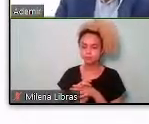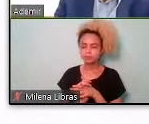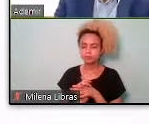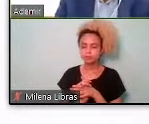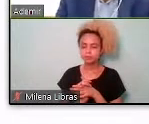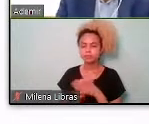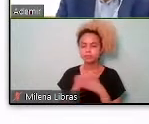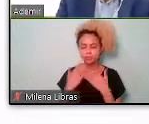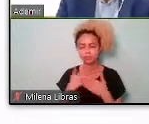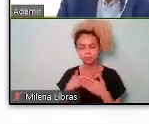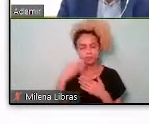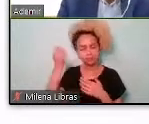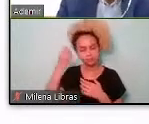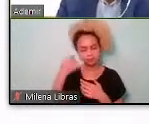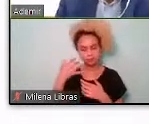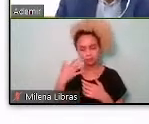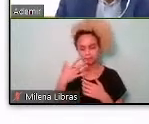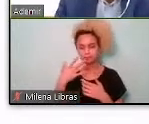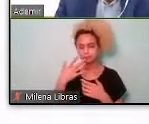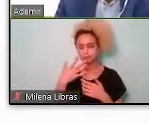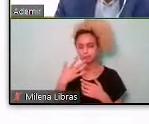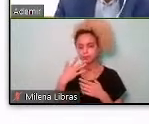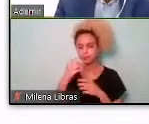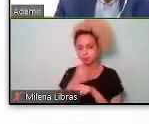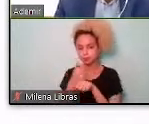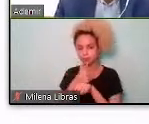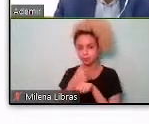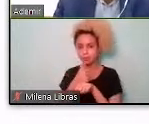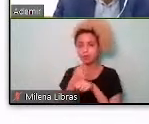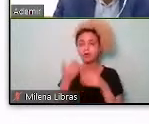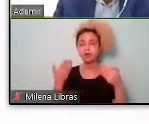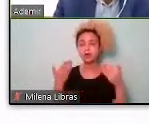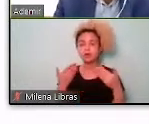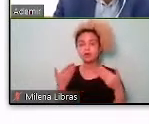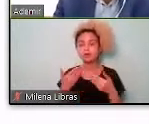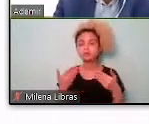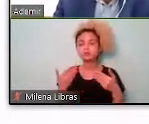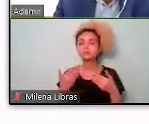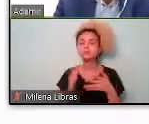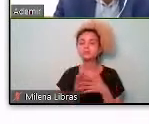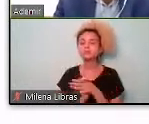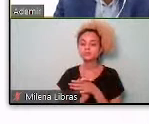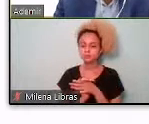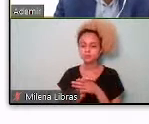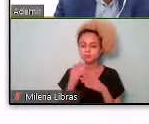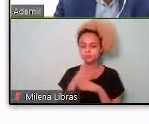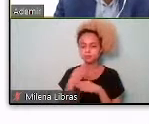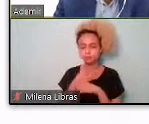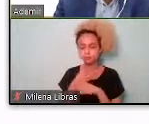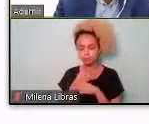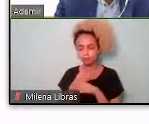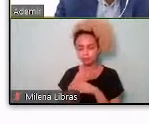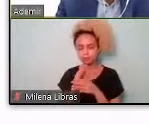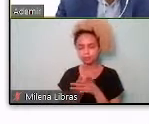minha descrição profissional. E vamos lá, então, a nossa participação.